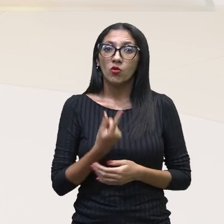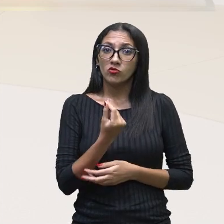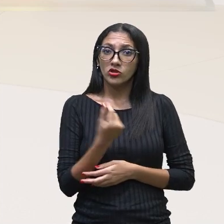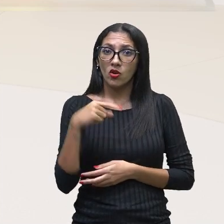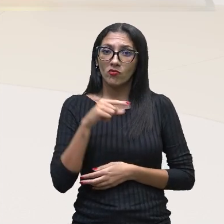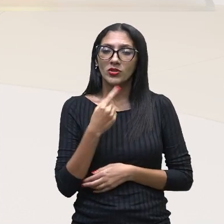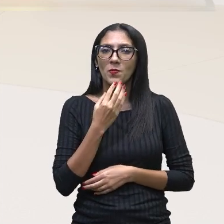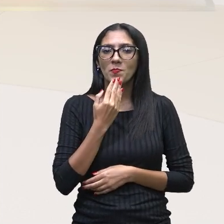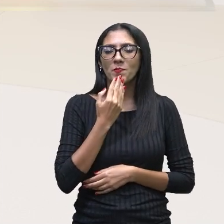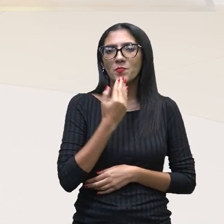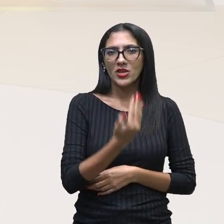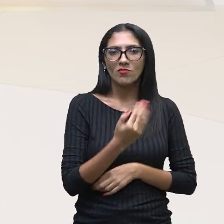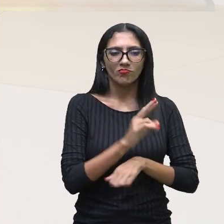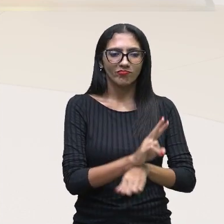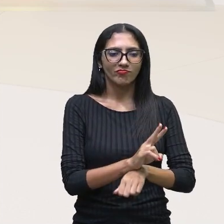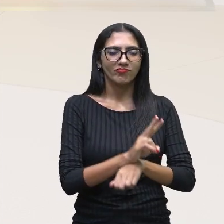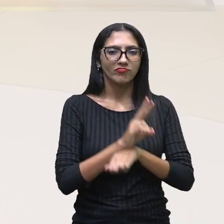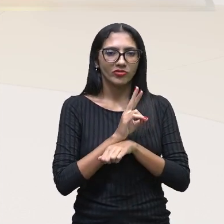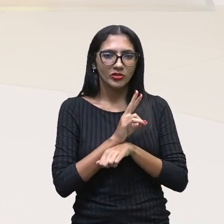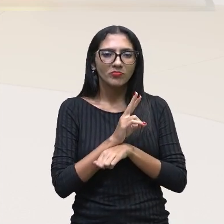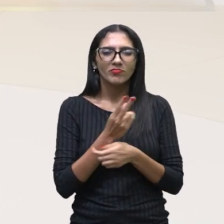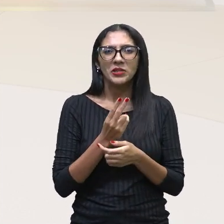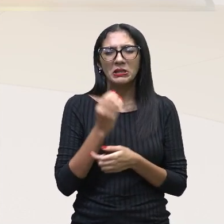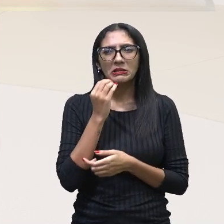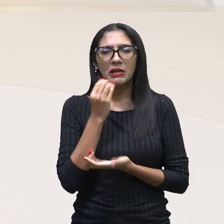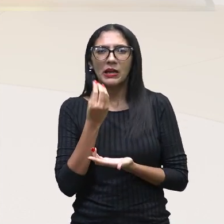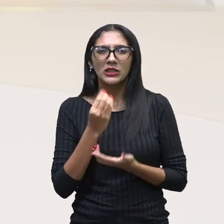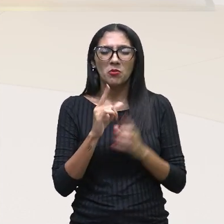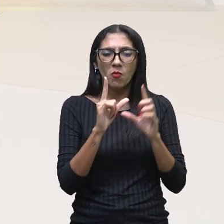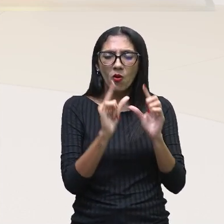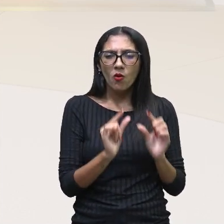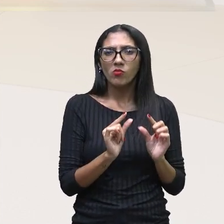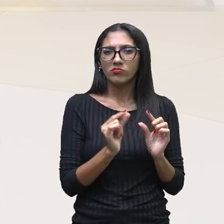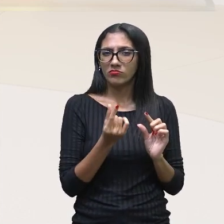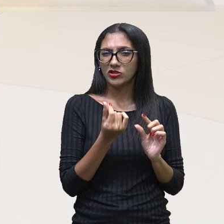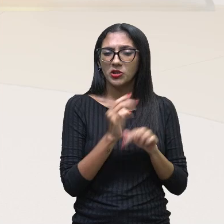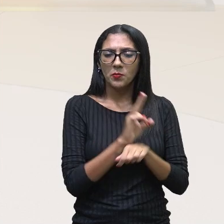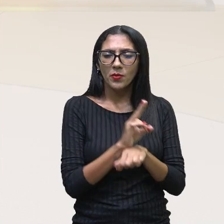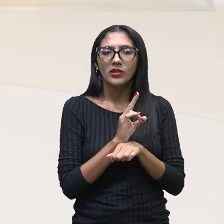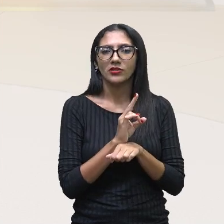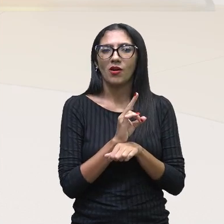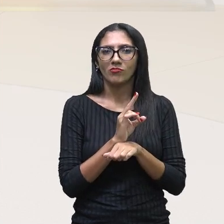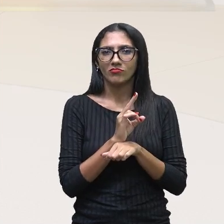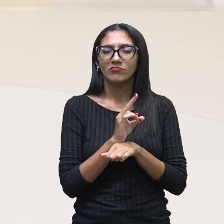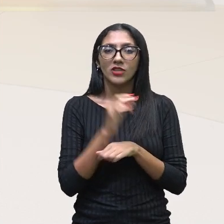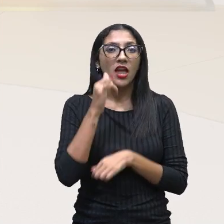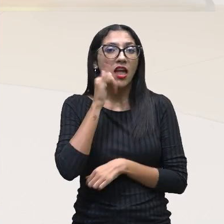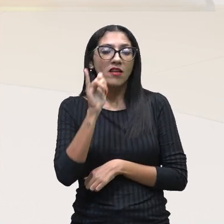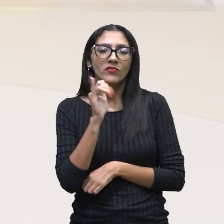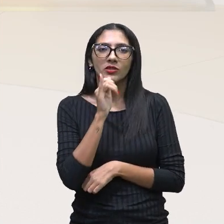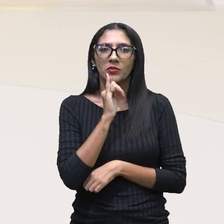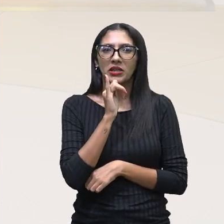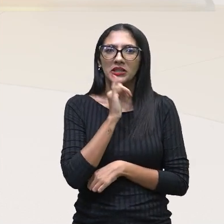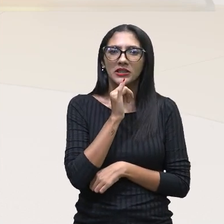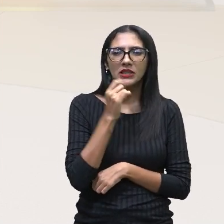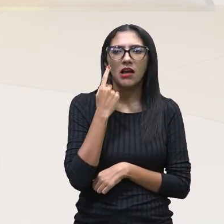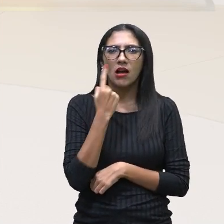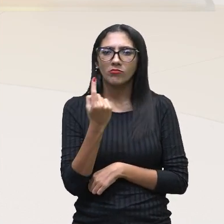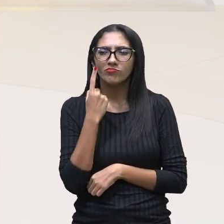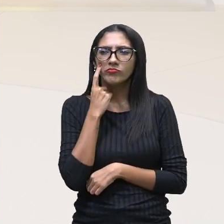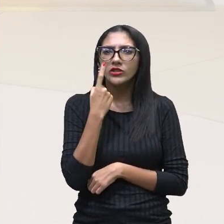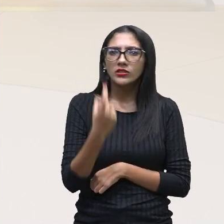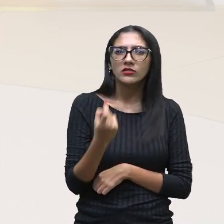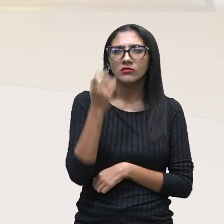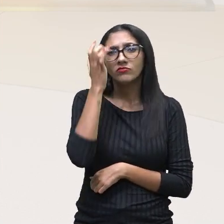você vai pegar de empréstimo, tente pegar o mínimo possível, tá bom? Não se empolgue aí com, de repente, as facilidades que o banco